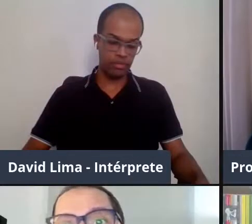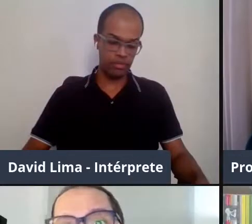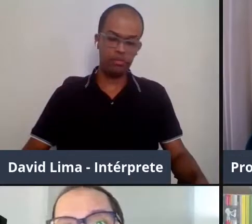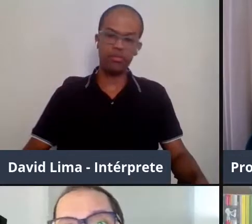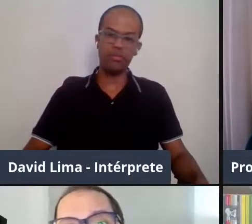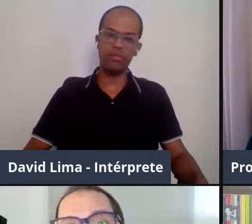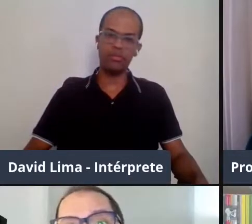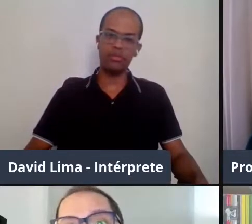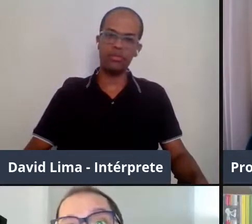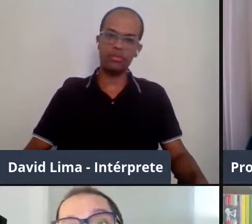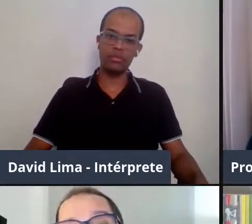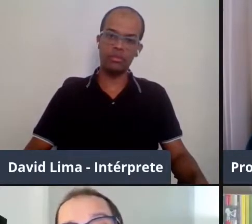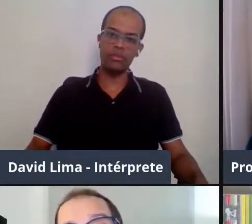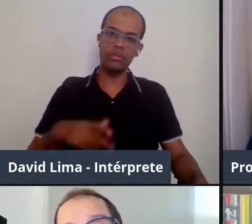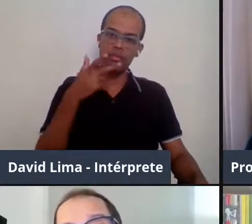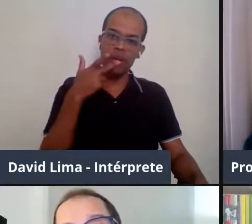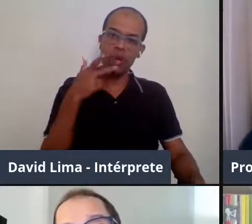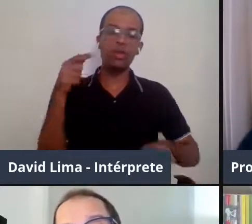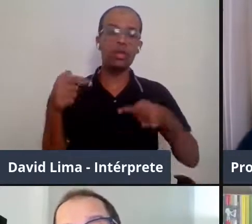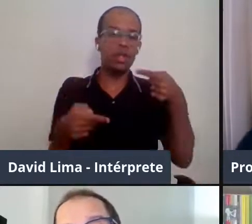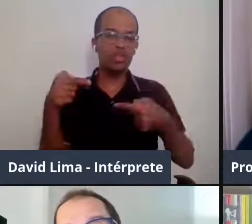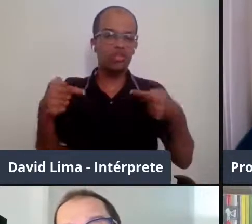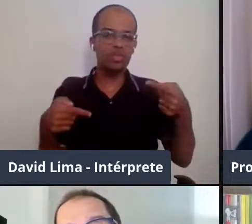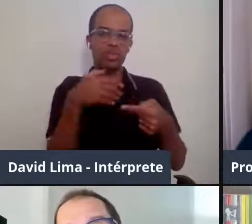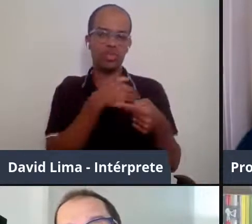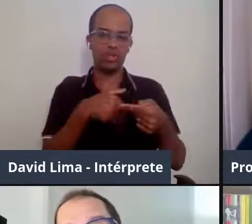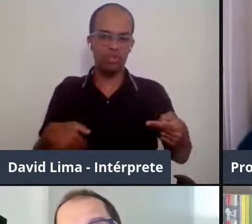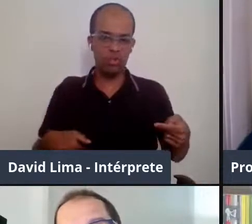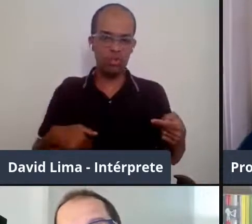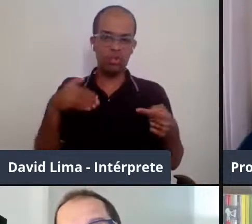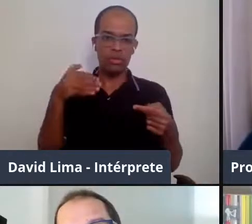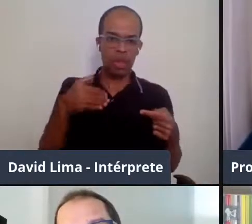questão das políticas públicas, e a partir dessa questão